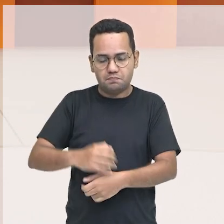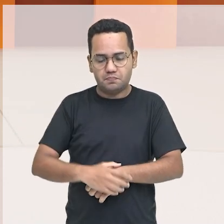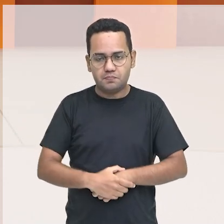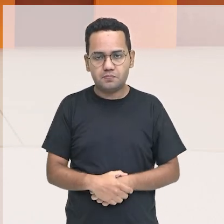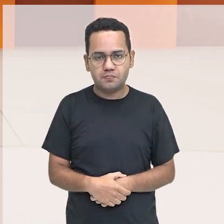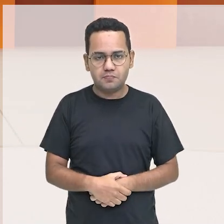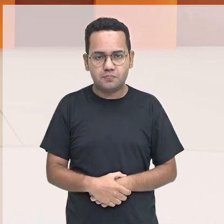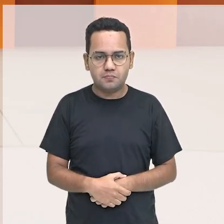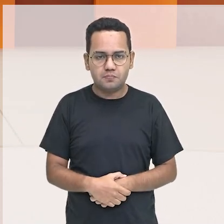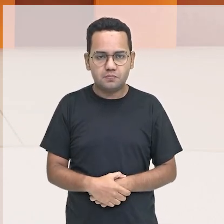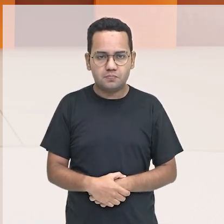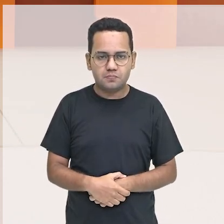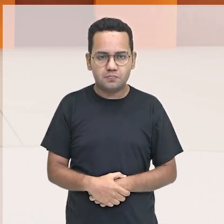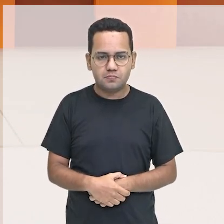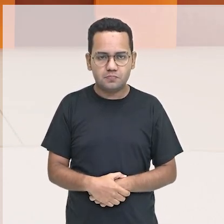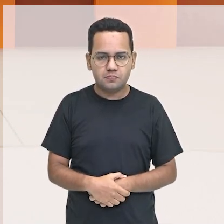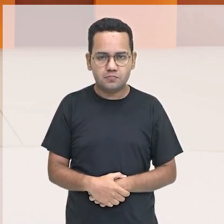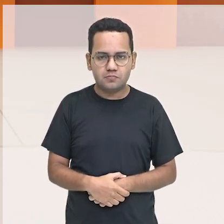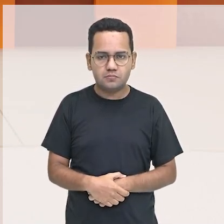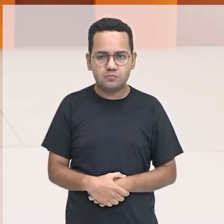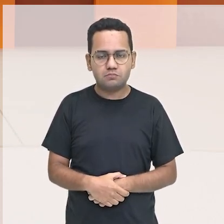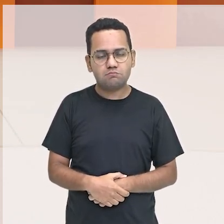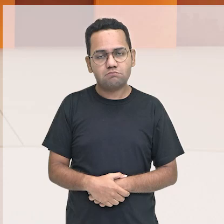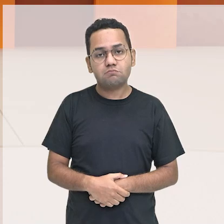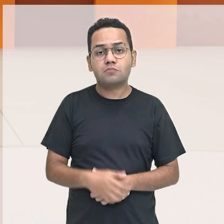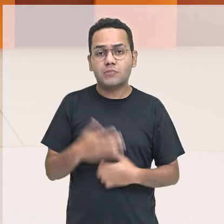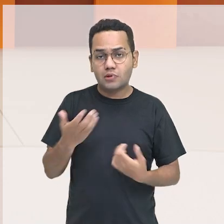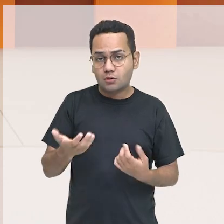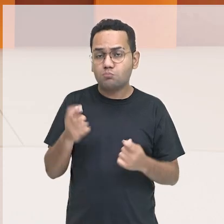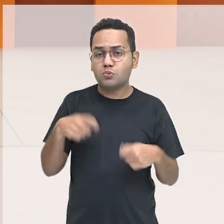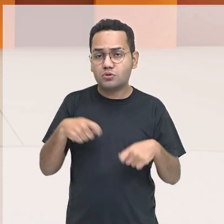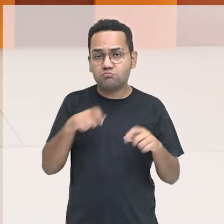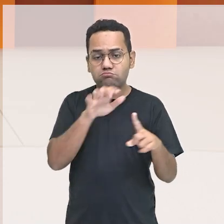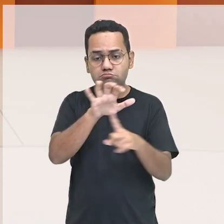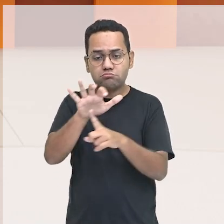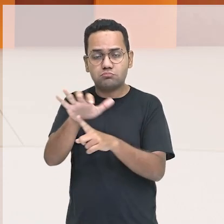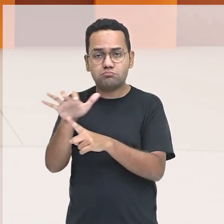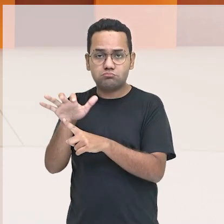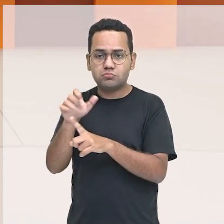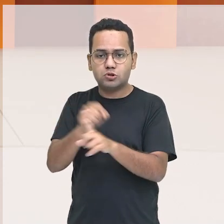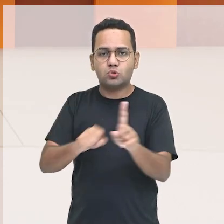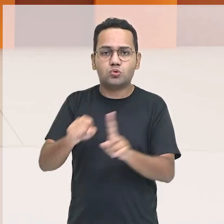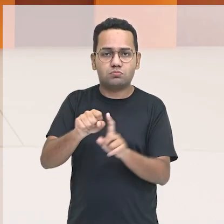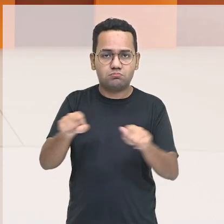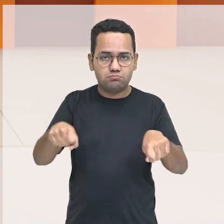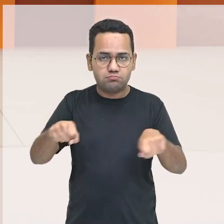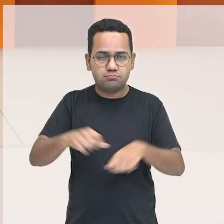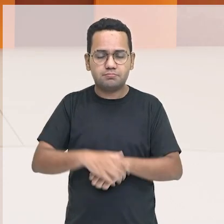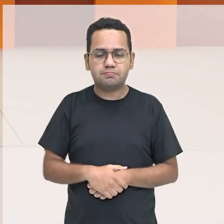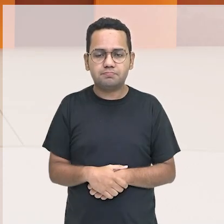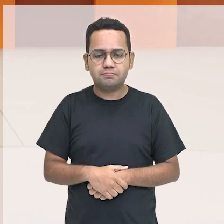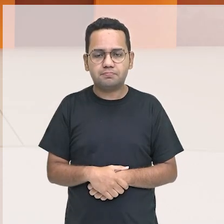a religião pode ser um mecanismo de controle social, certo? Muito bem. Vamos, então,